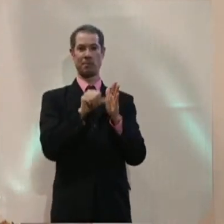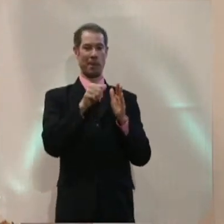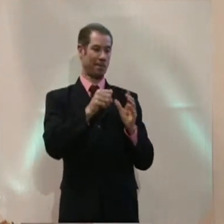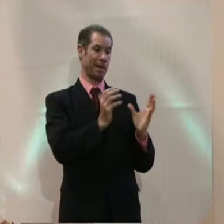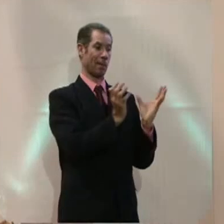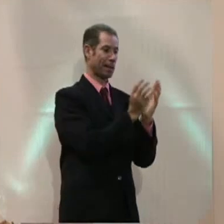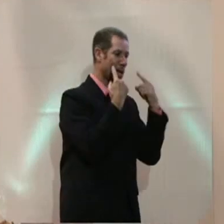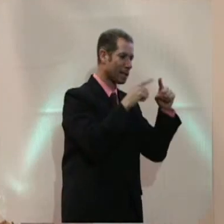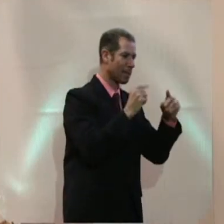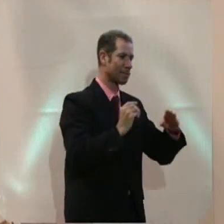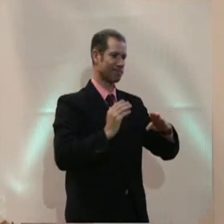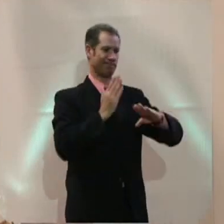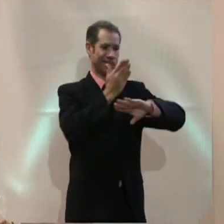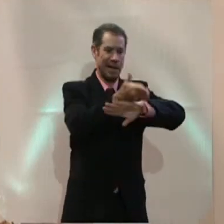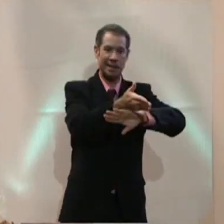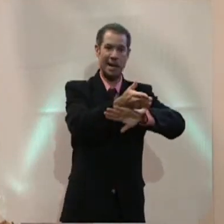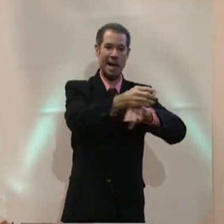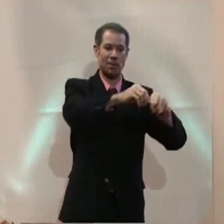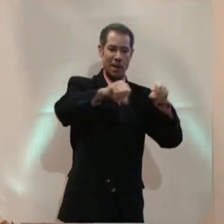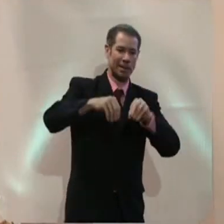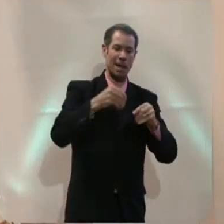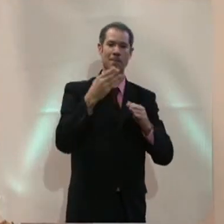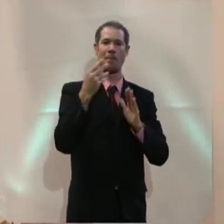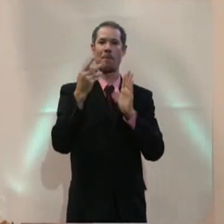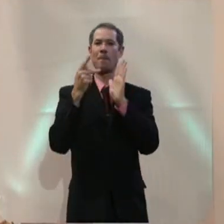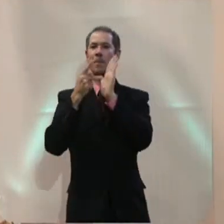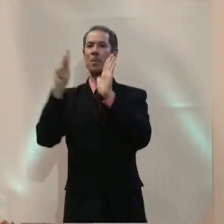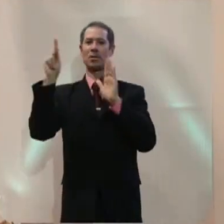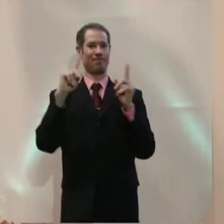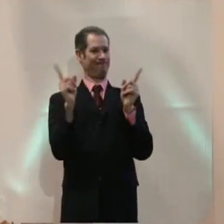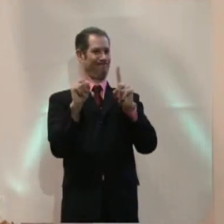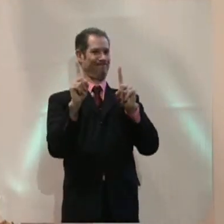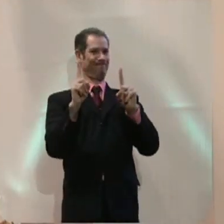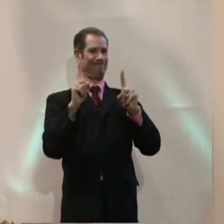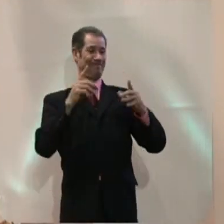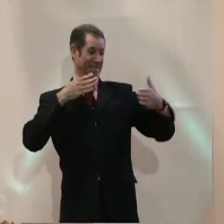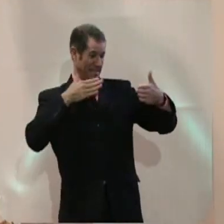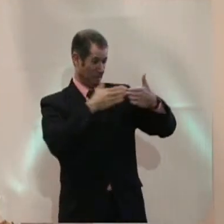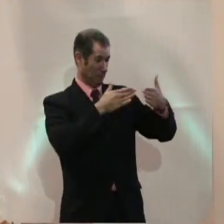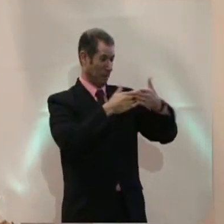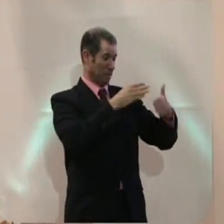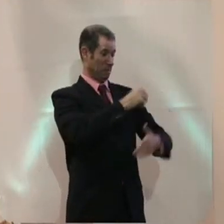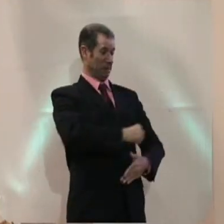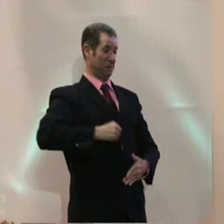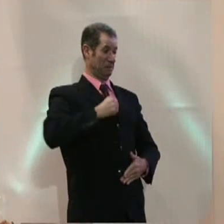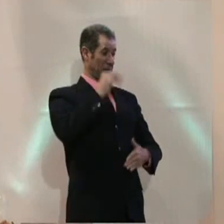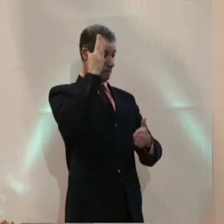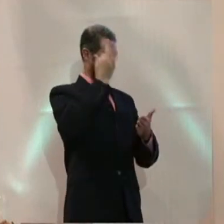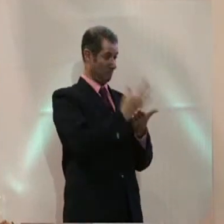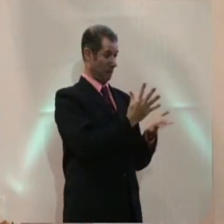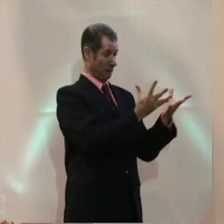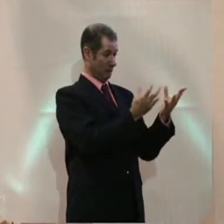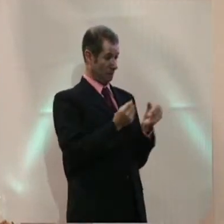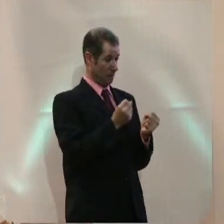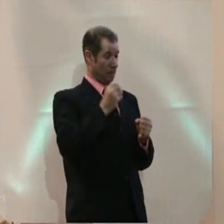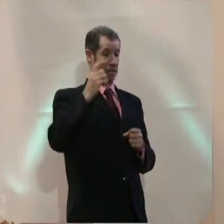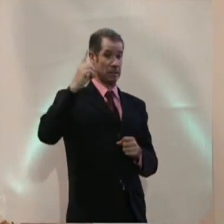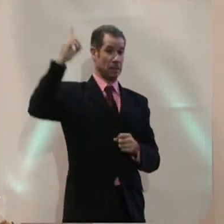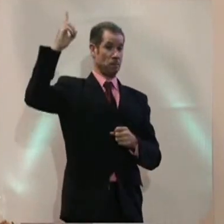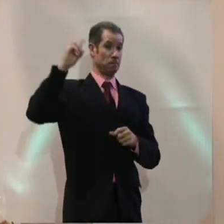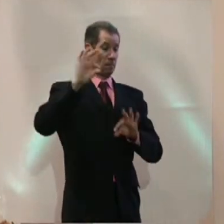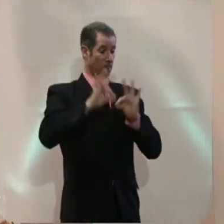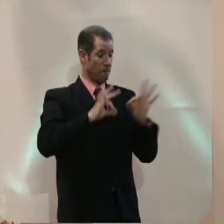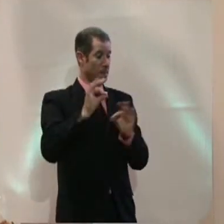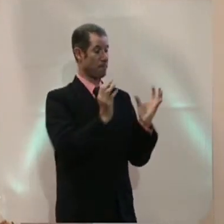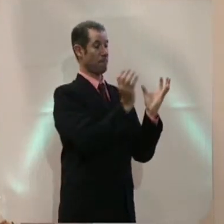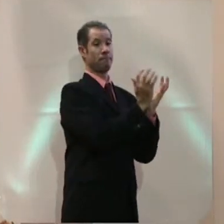terra prometida, pois a saudade os impediu de, pela fé, receber o que Deus tinha preparado